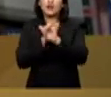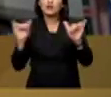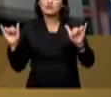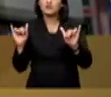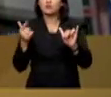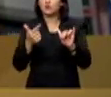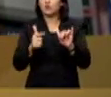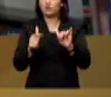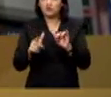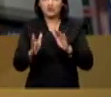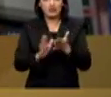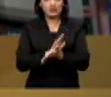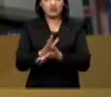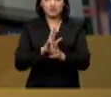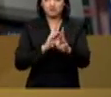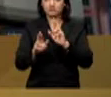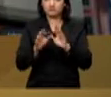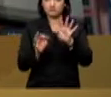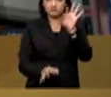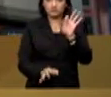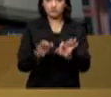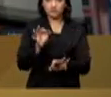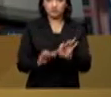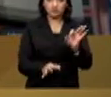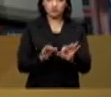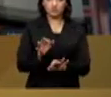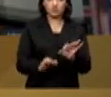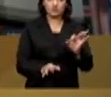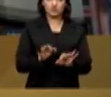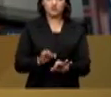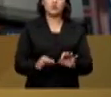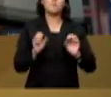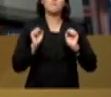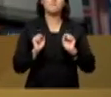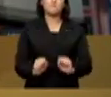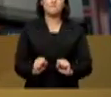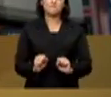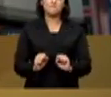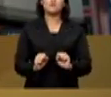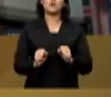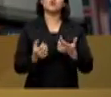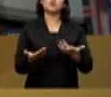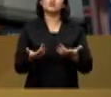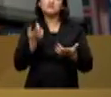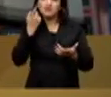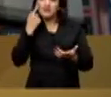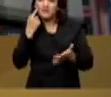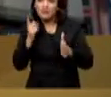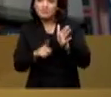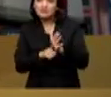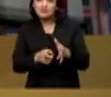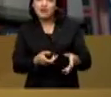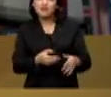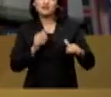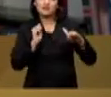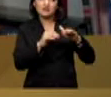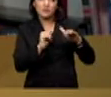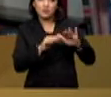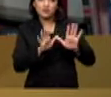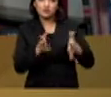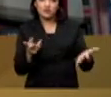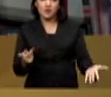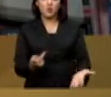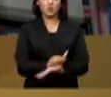jurídica, com possibilidade de levantamento de depósitos eventualmente efetuados e ou repetição de